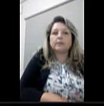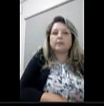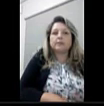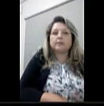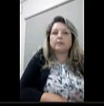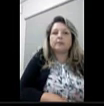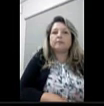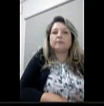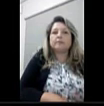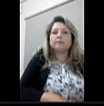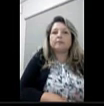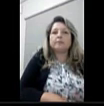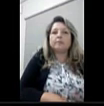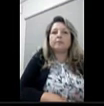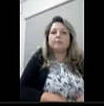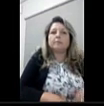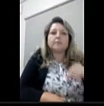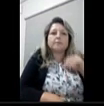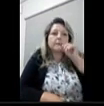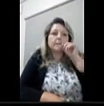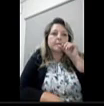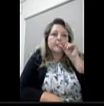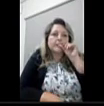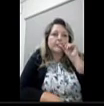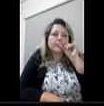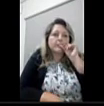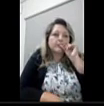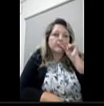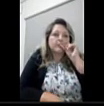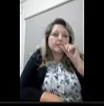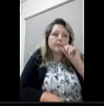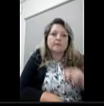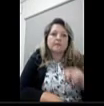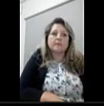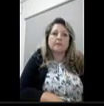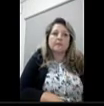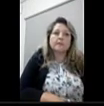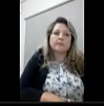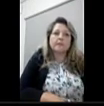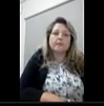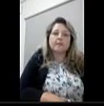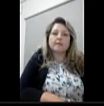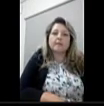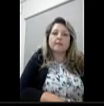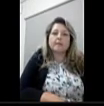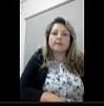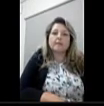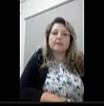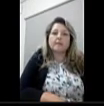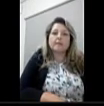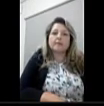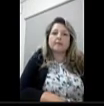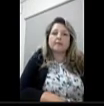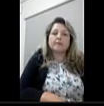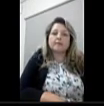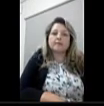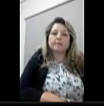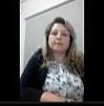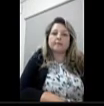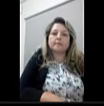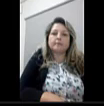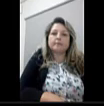mas numa atividade divertida, em sala de aula, e a gente vai escrevendo na lousa para a criança. Então, a gente traz